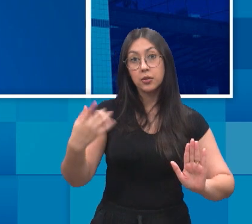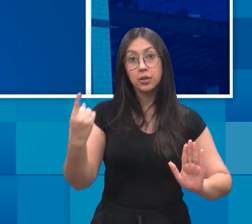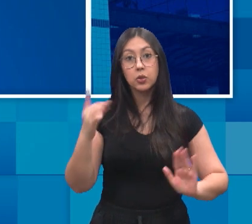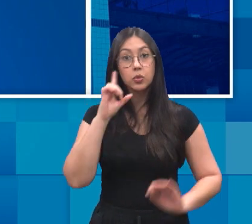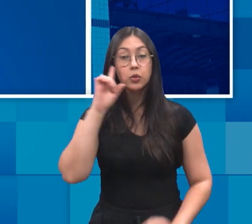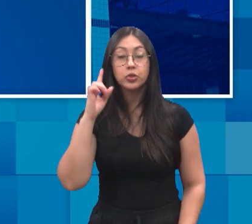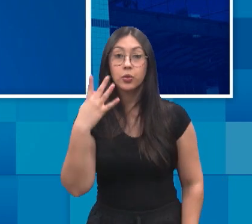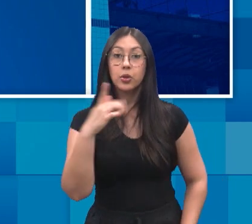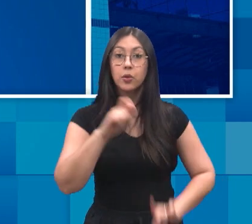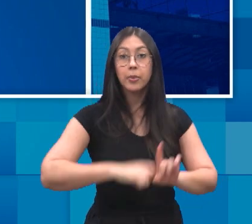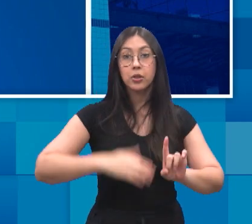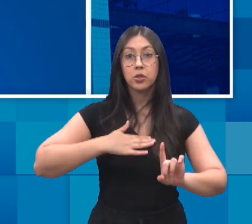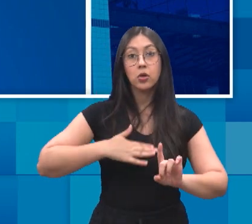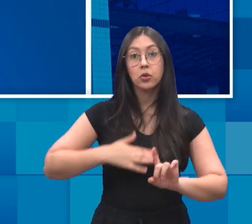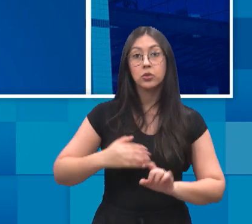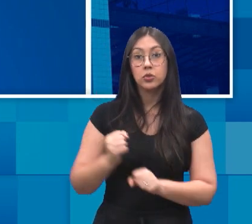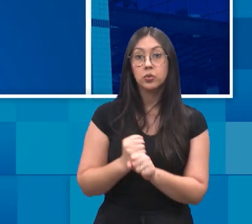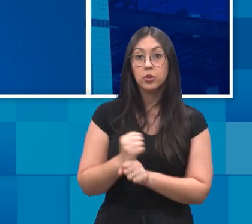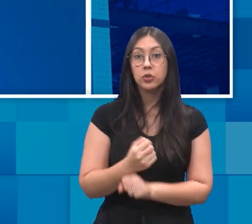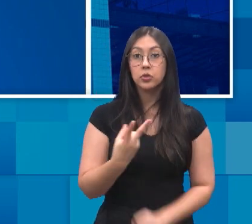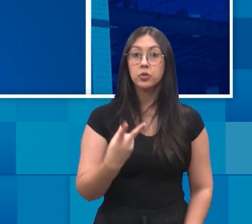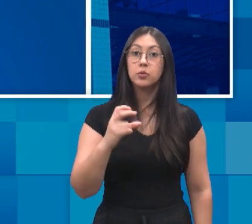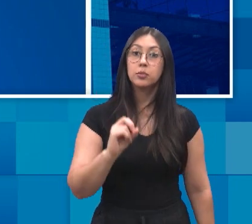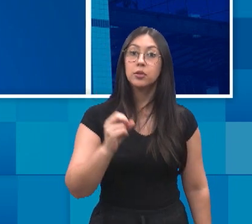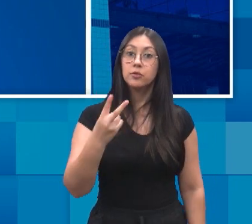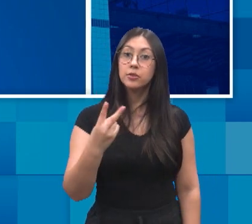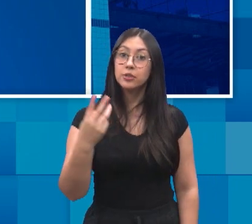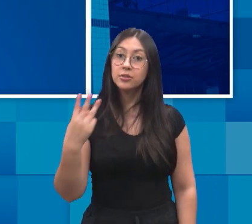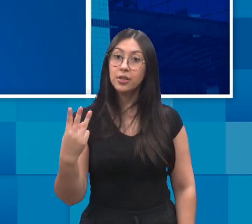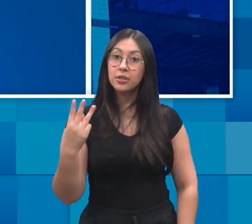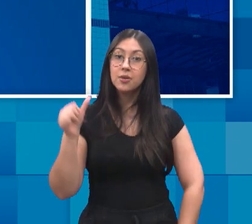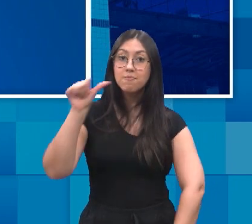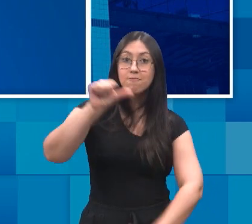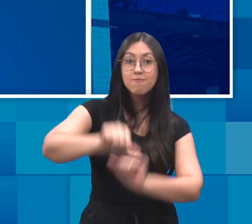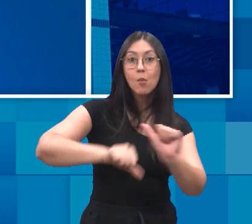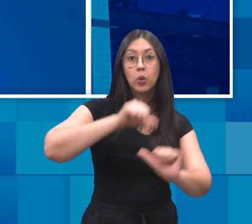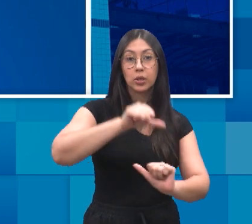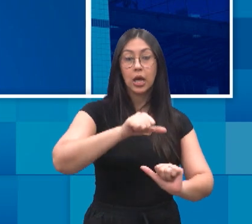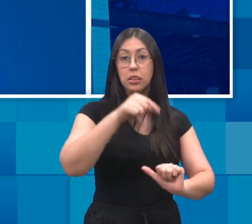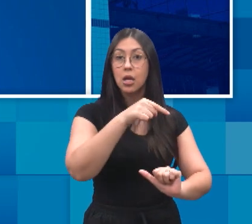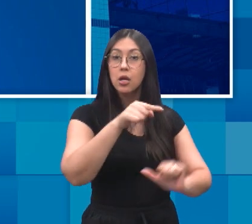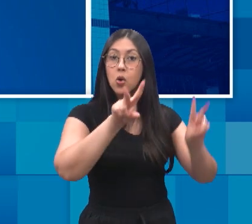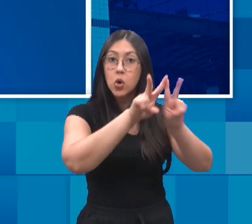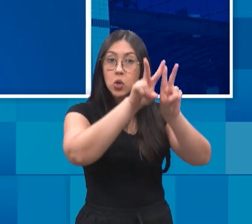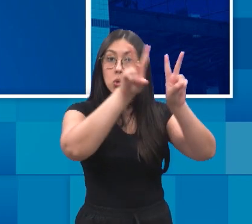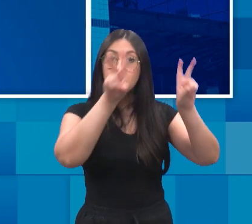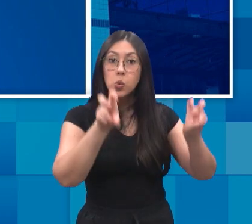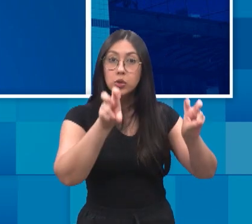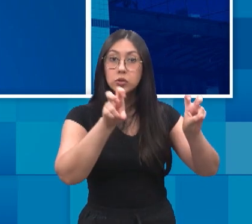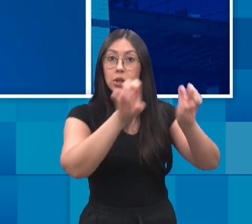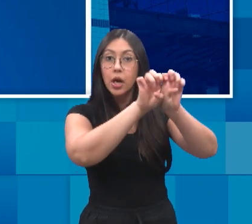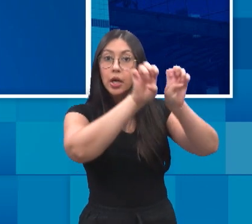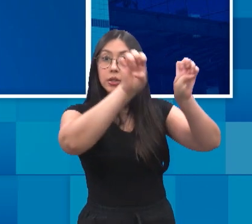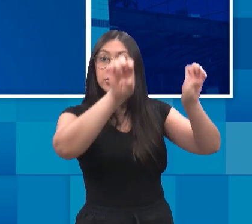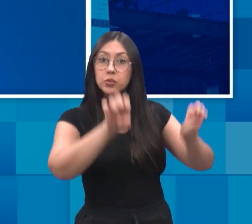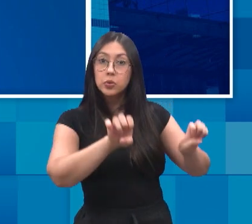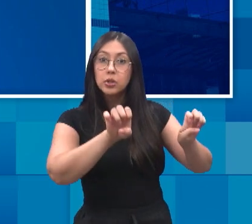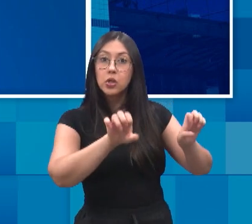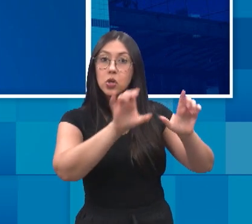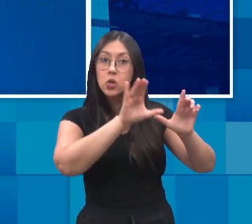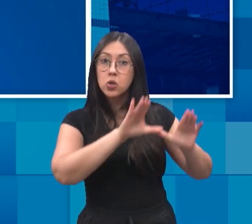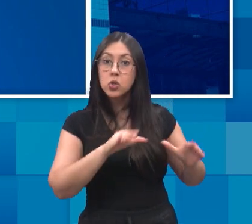de 2023, que dispõe sobre a estrutura e o funcionamento da Junta Municipal